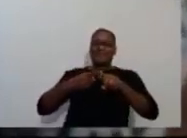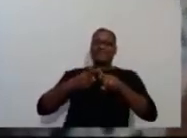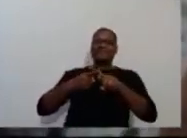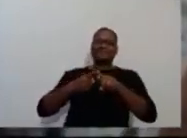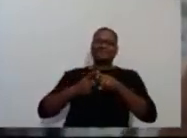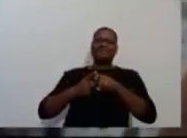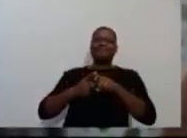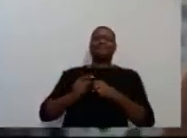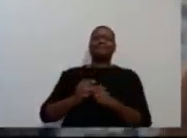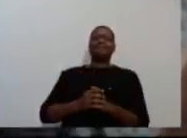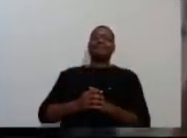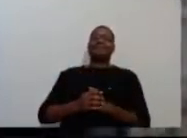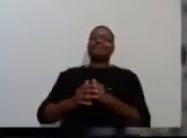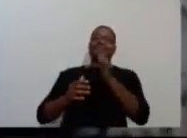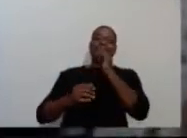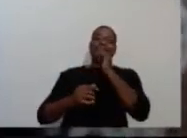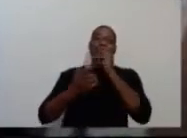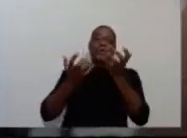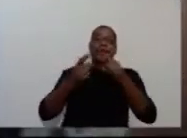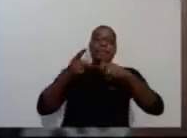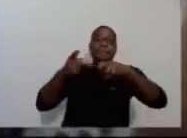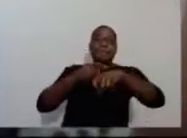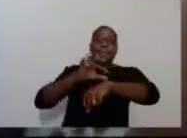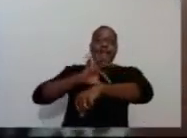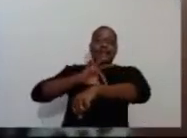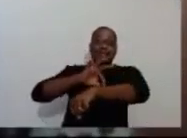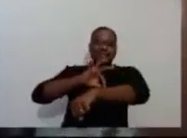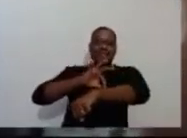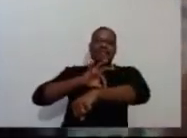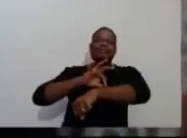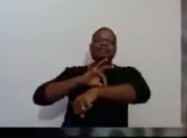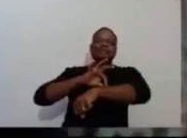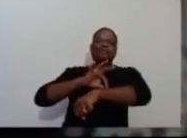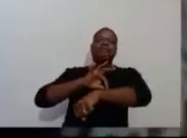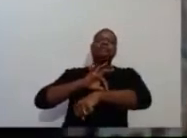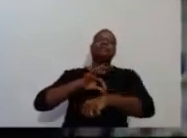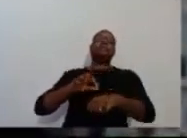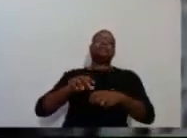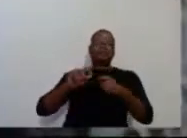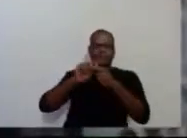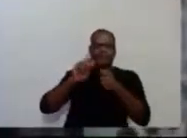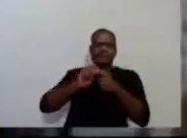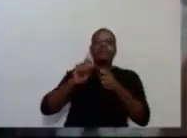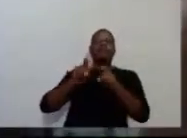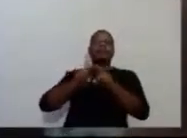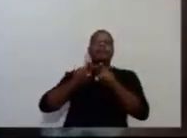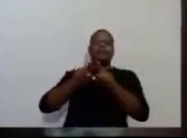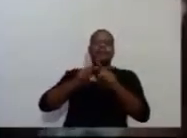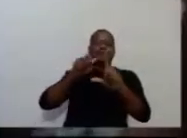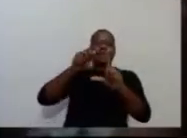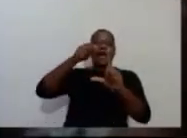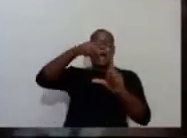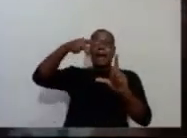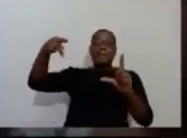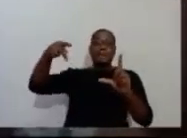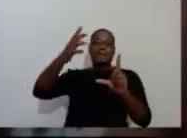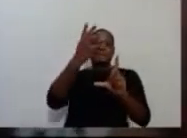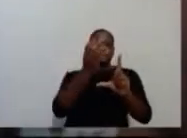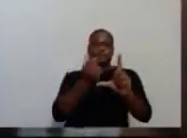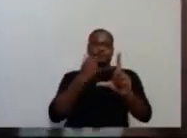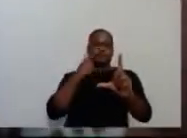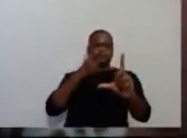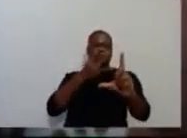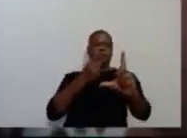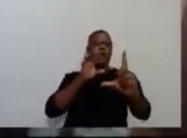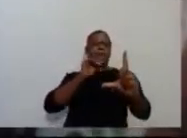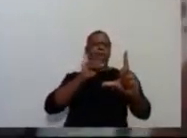do aplicativo, consultas através do aplicativo, exatamente. As lives, todas as lives estavam acontecendo, a maioria das